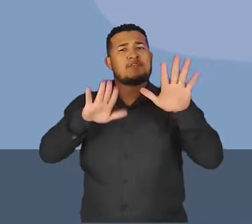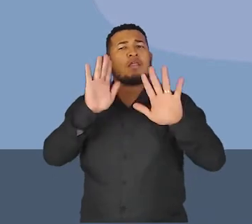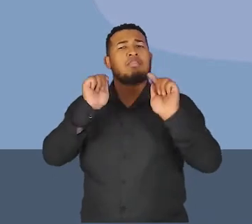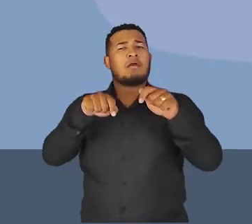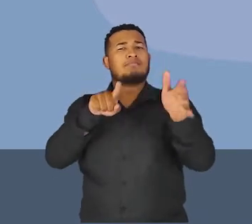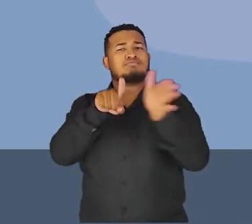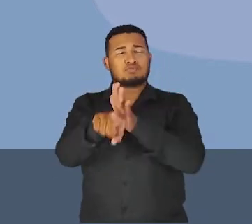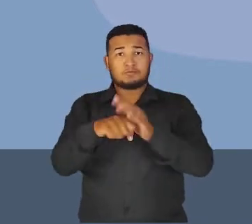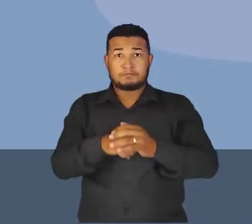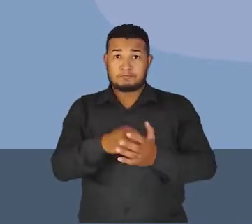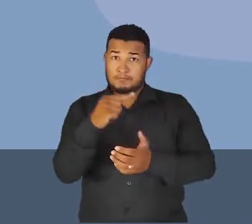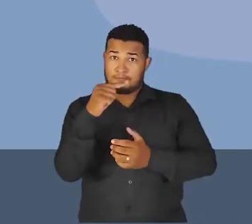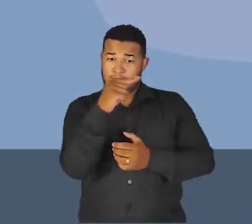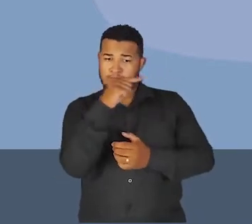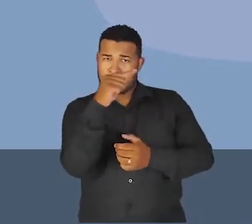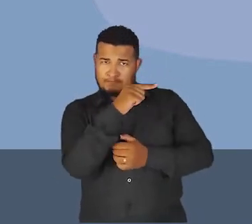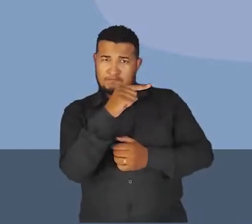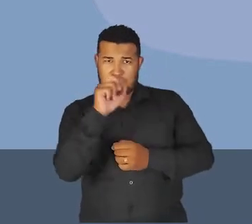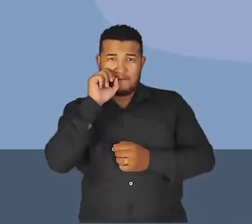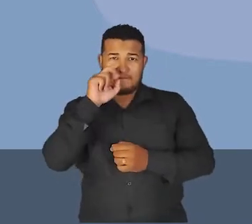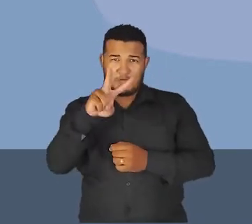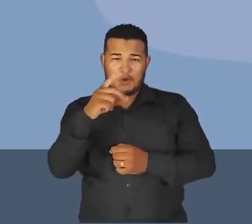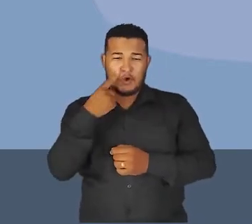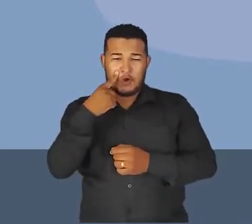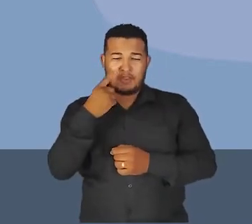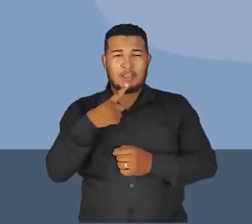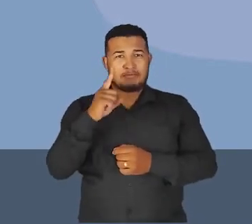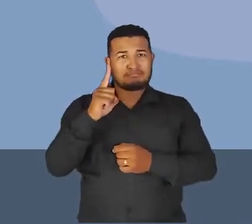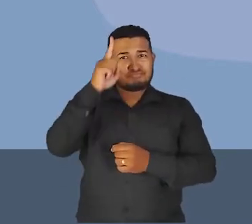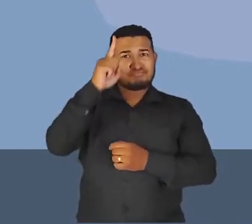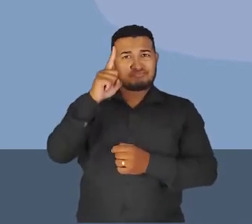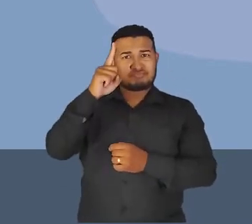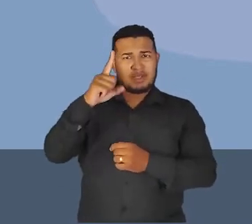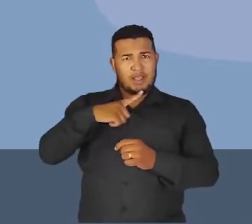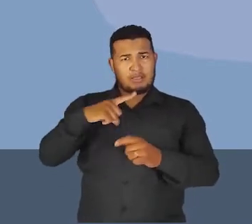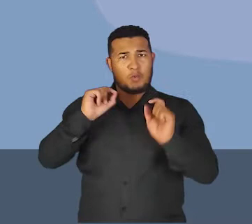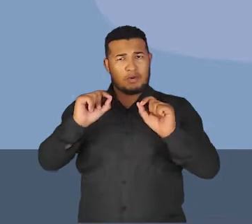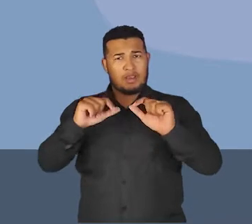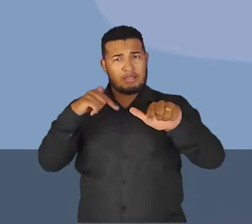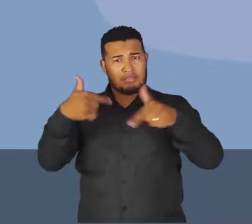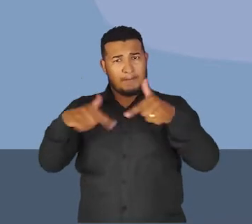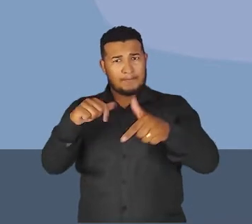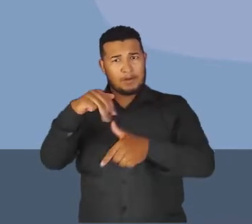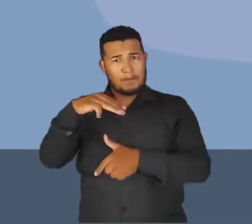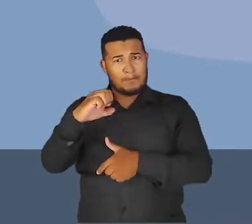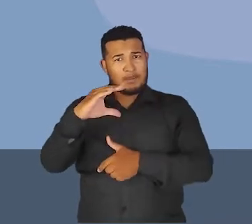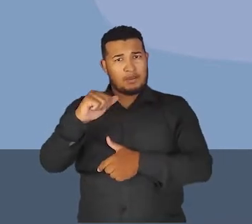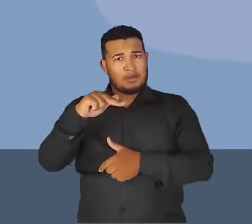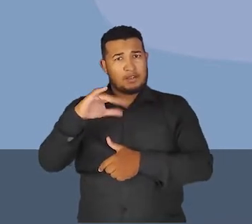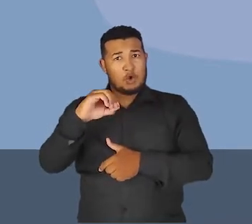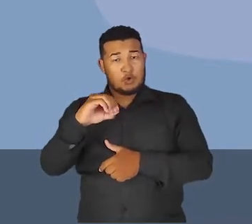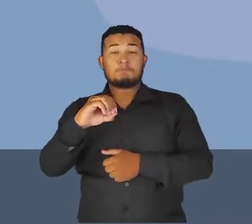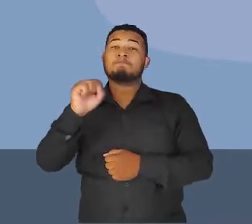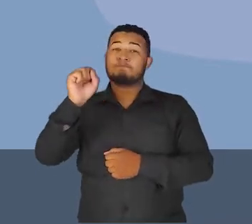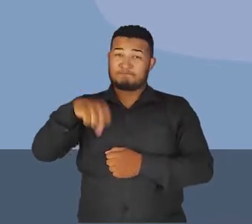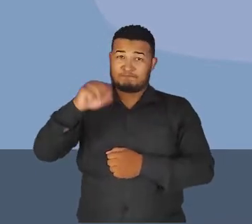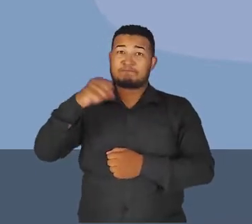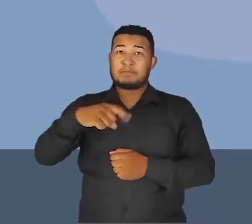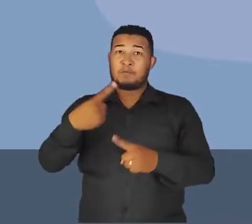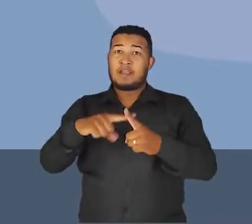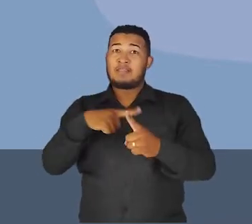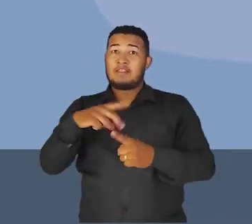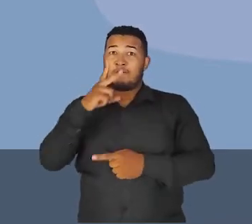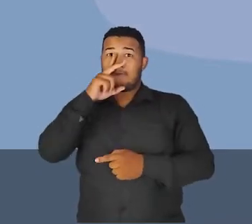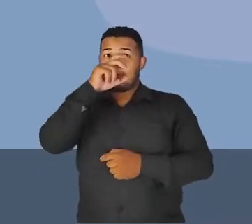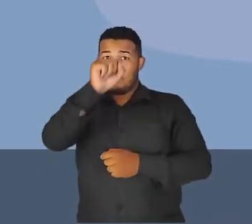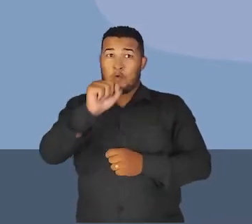pergunta. Neste caso que você está visualizando, tem trabalho mecânico? Que a resposta é sim. Tem uma força e ali